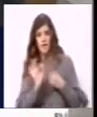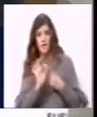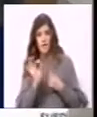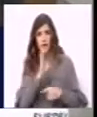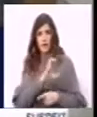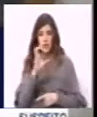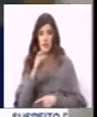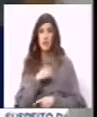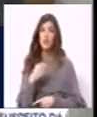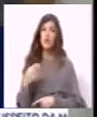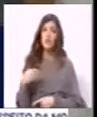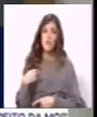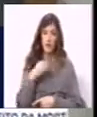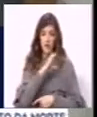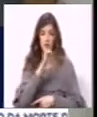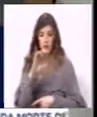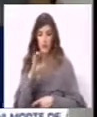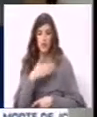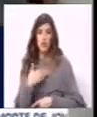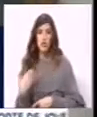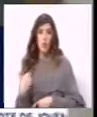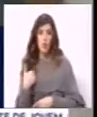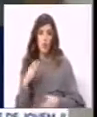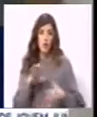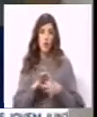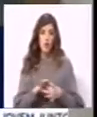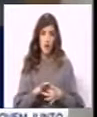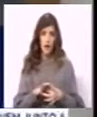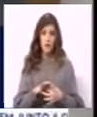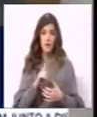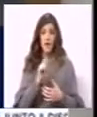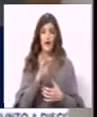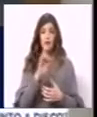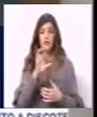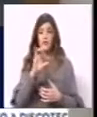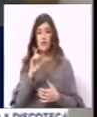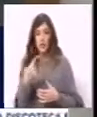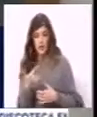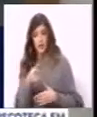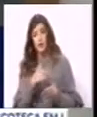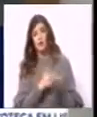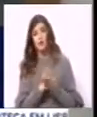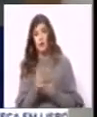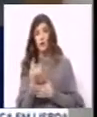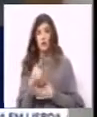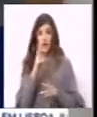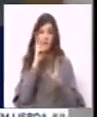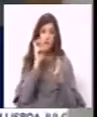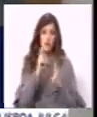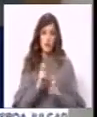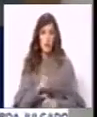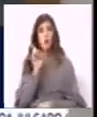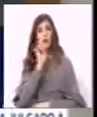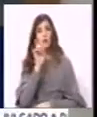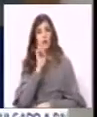ciências médicas e das ciências da saúde em relação à FCT. Isto é, a FCT vai continuar a ter aquilo que é a investigação